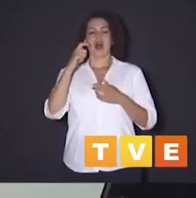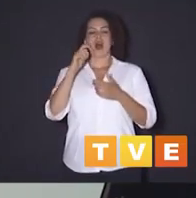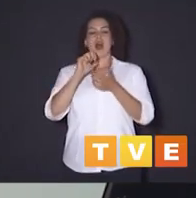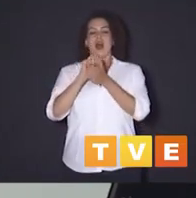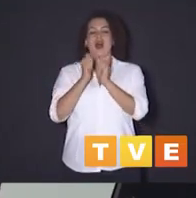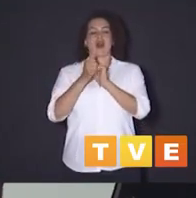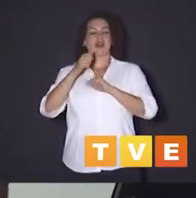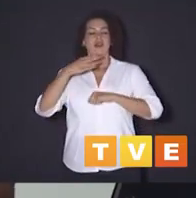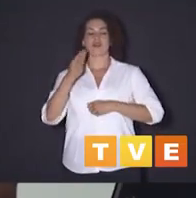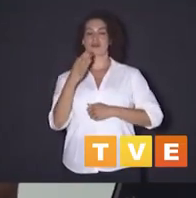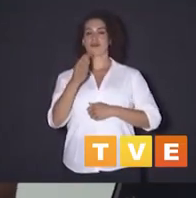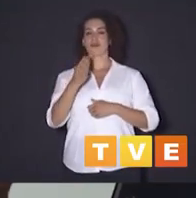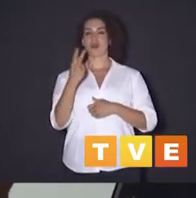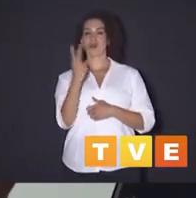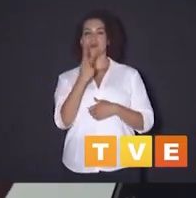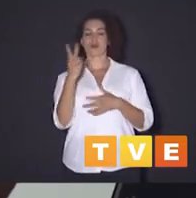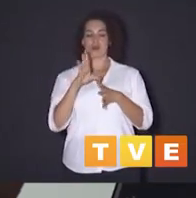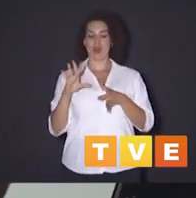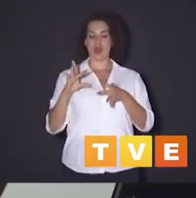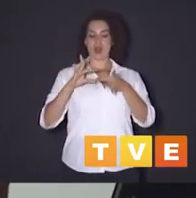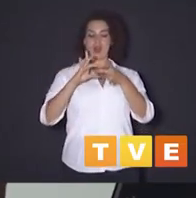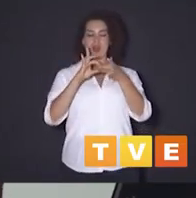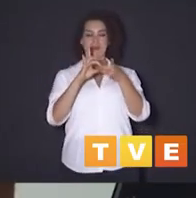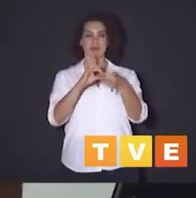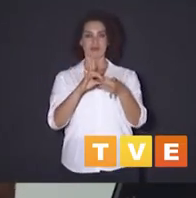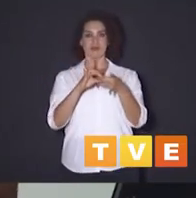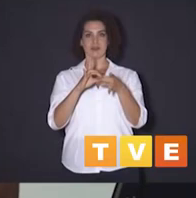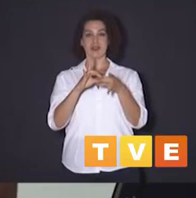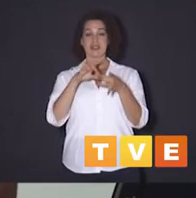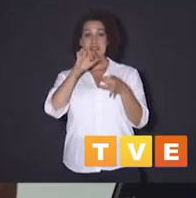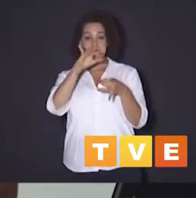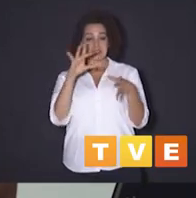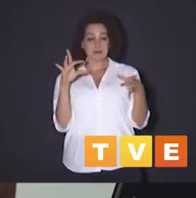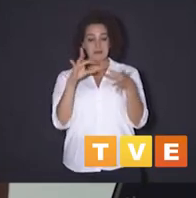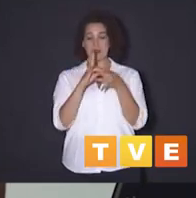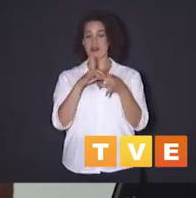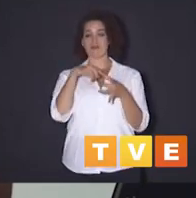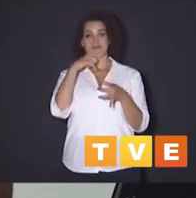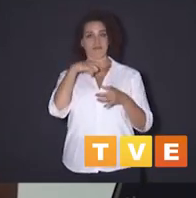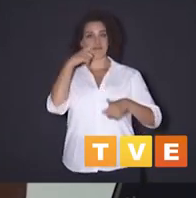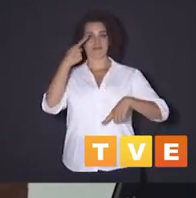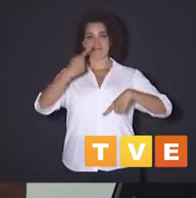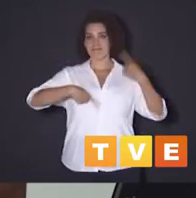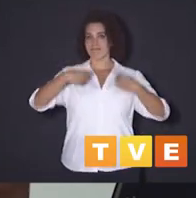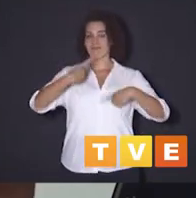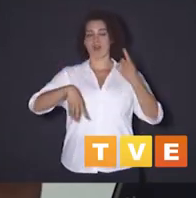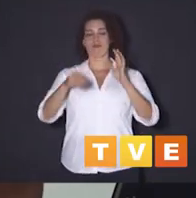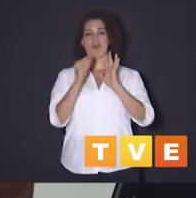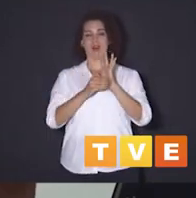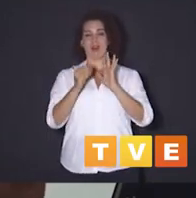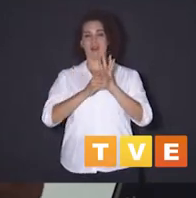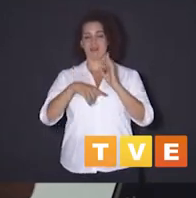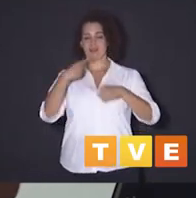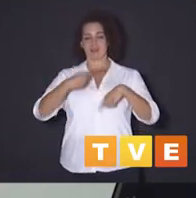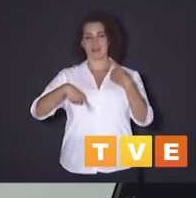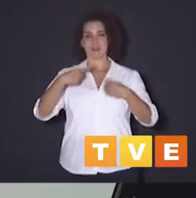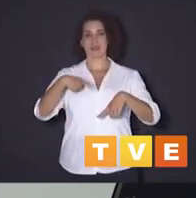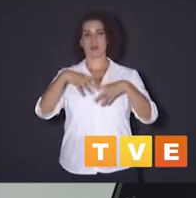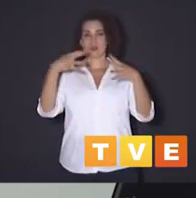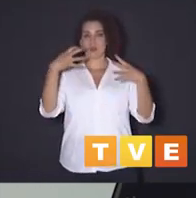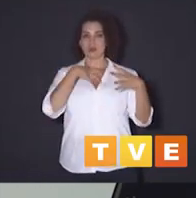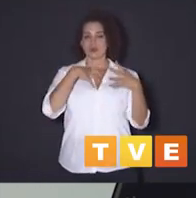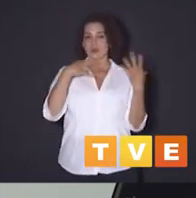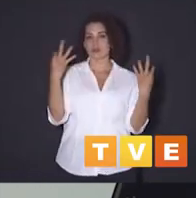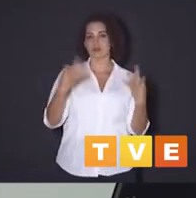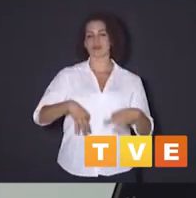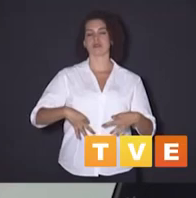foram integradas e quando elas são integrados elas não foram de batidas nelas não foram discutidas como devem ser